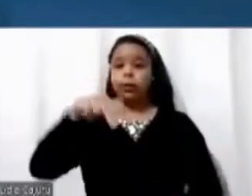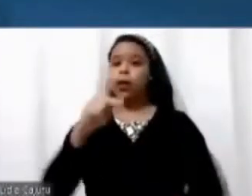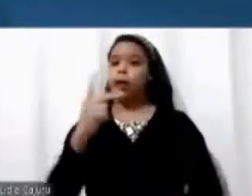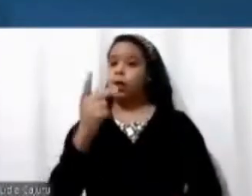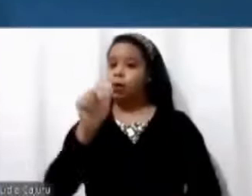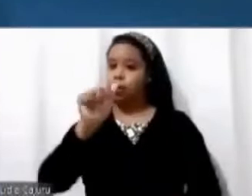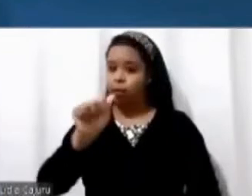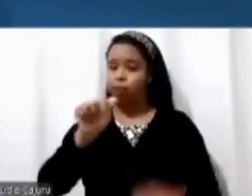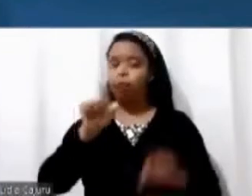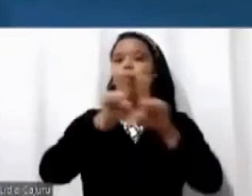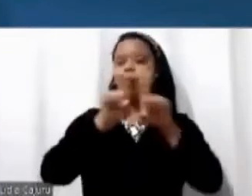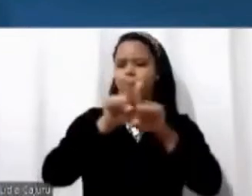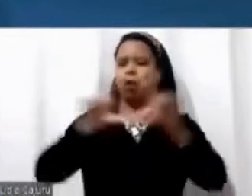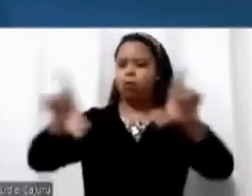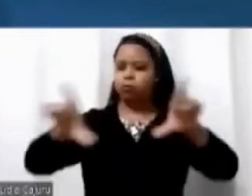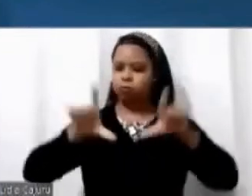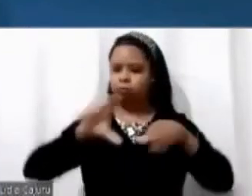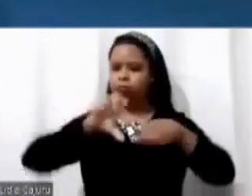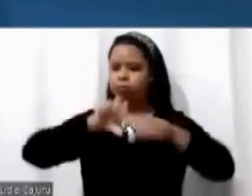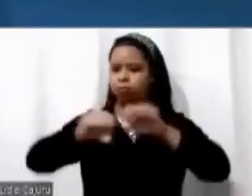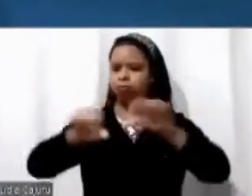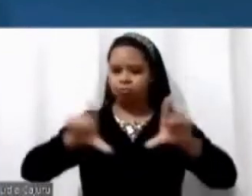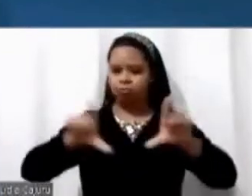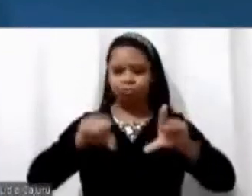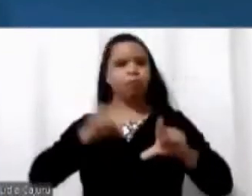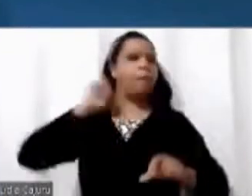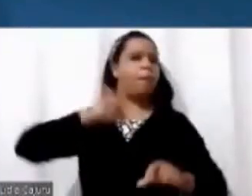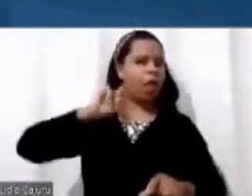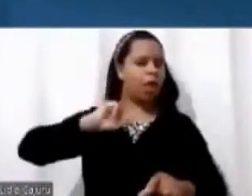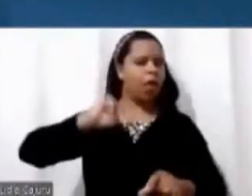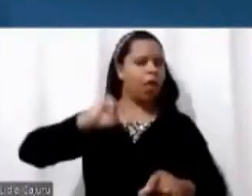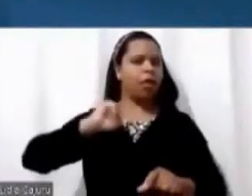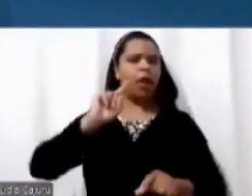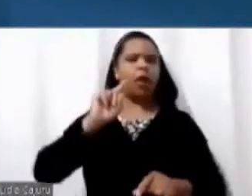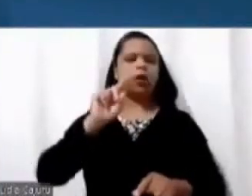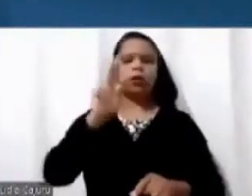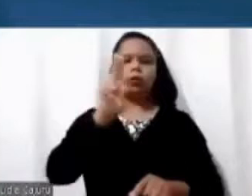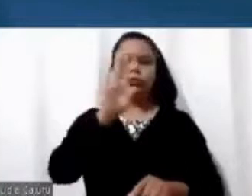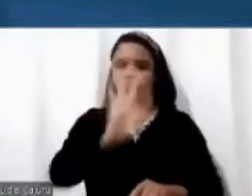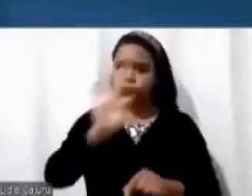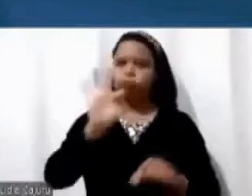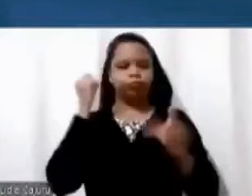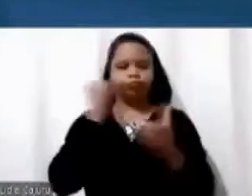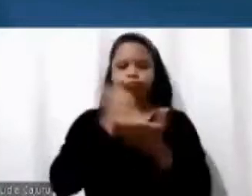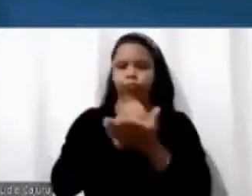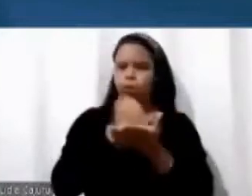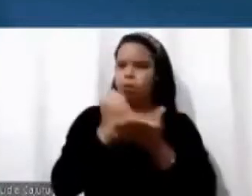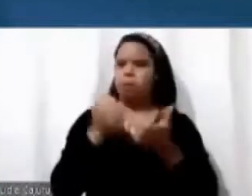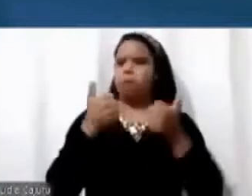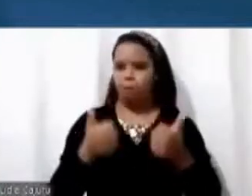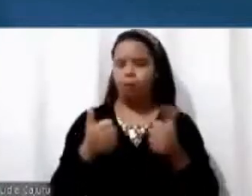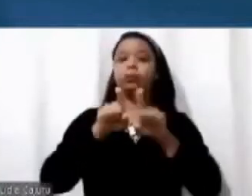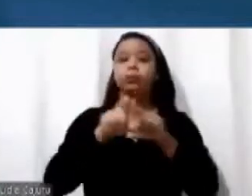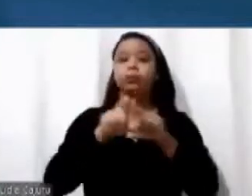de Minas Gerais. Especialista em Direitos Humanos, Teoria Geral e Filosofia do Direito